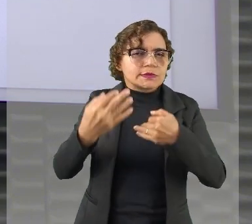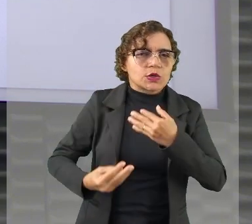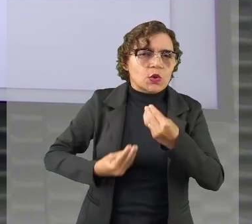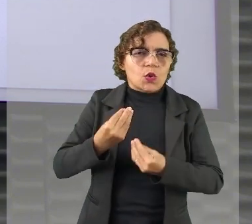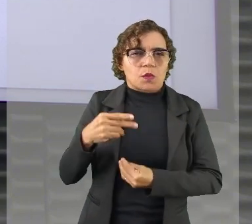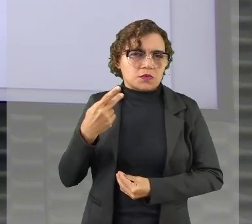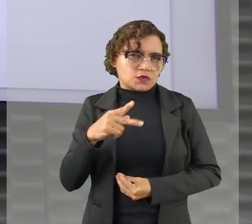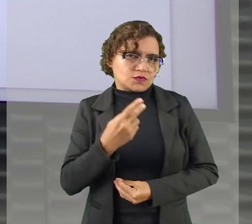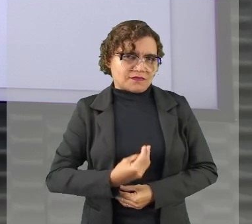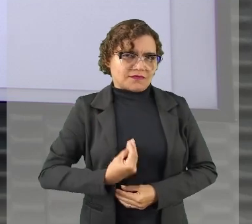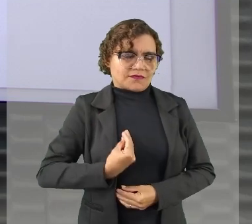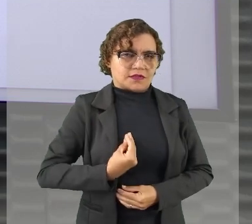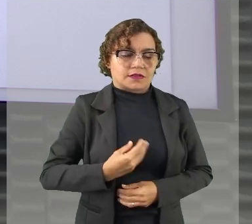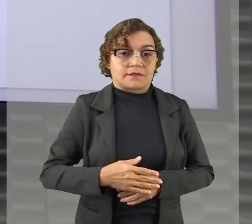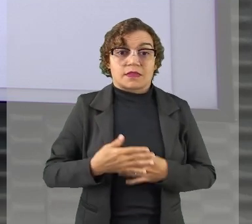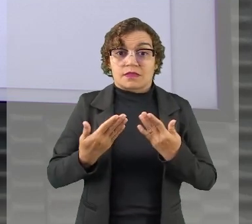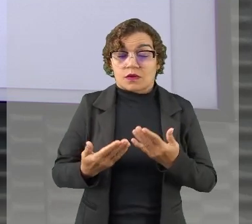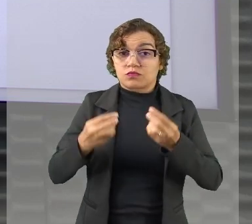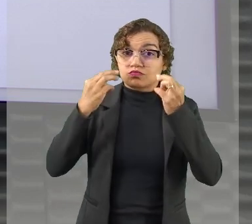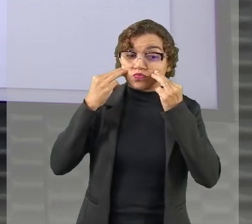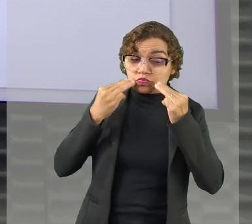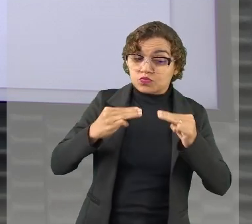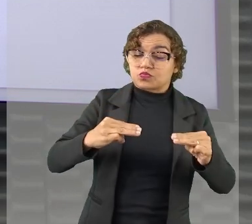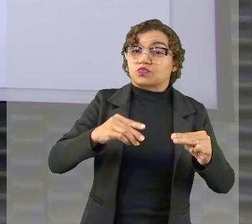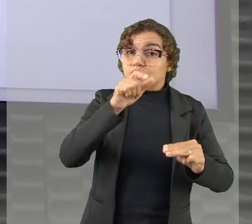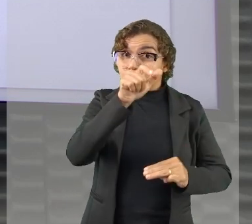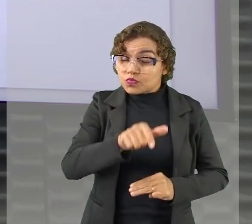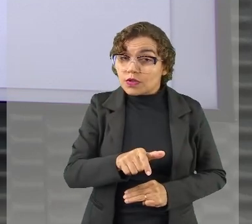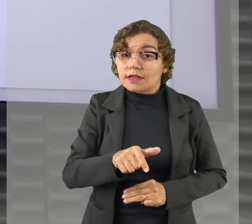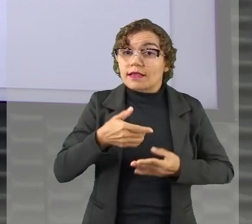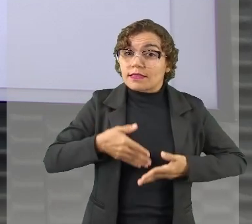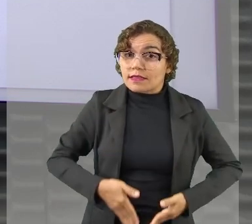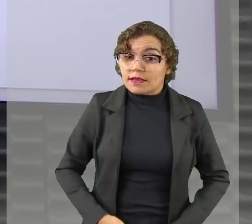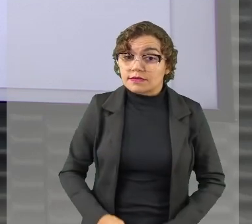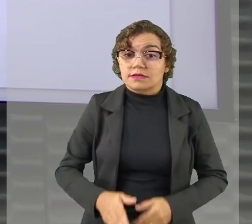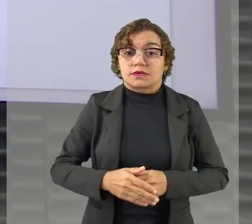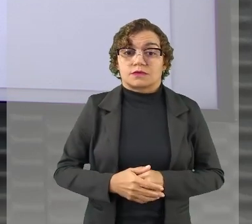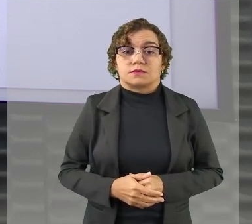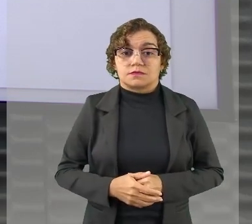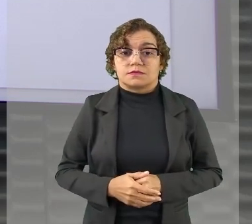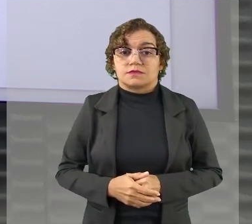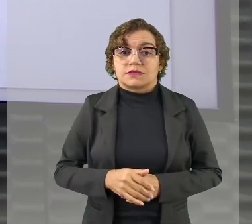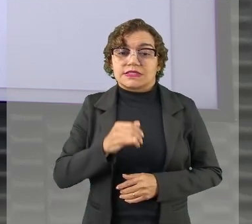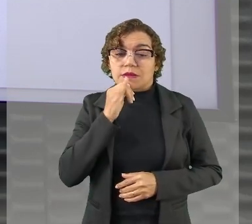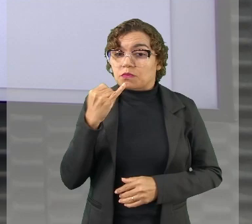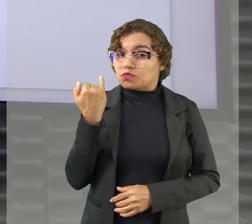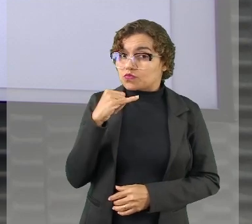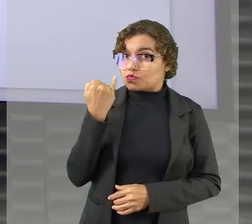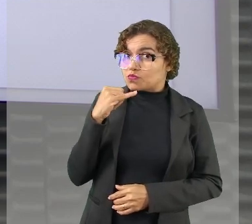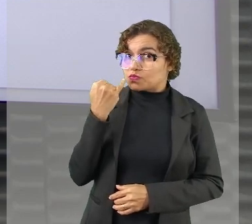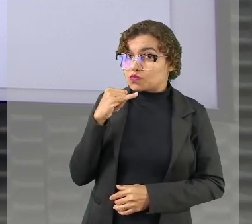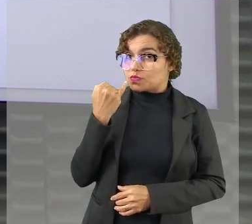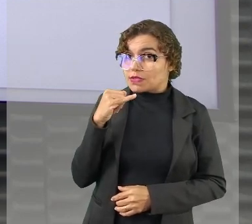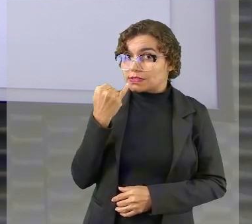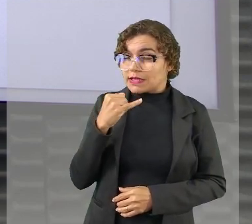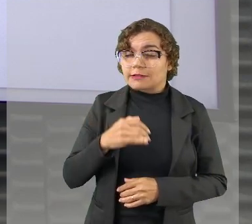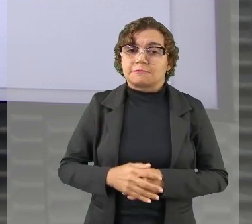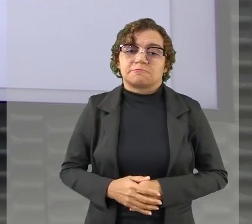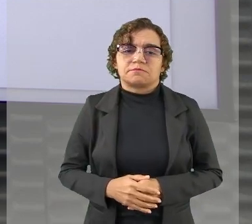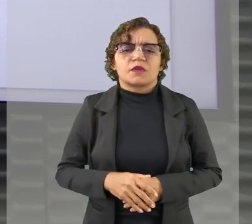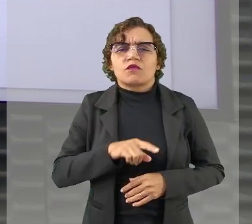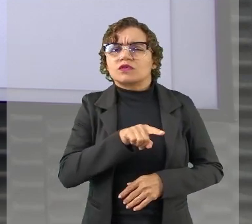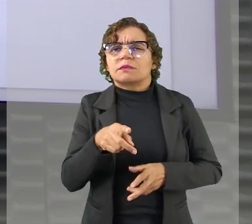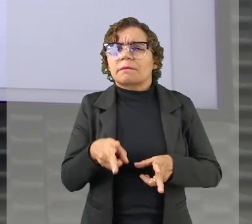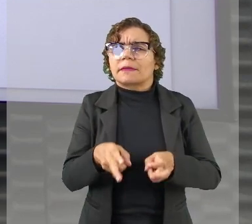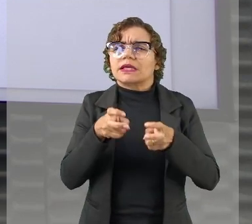O Nicolau Maquiavel, ele nasceu ali numa Itália fragmentada, e vocês percebem